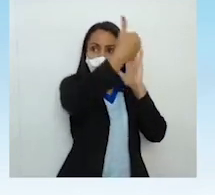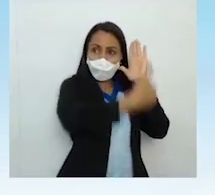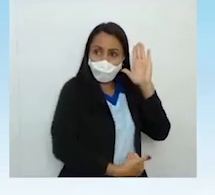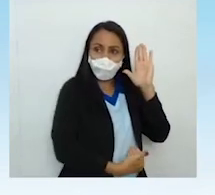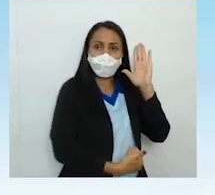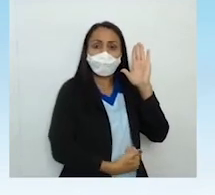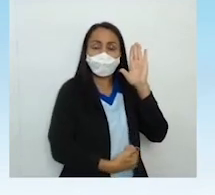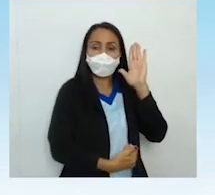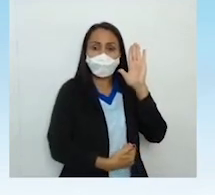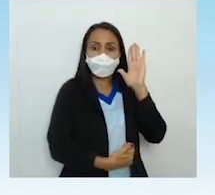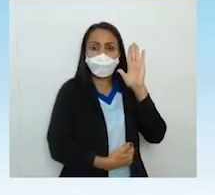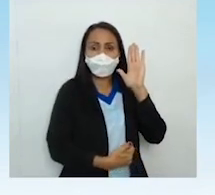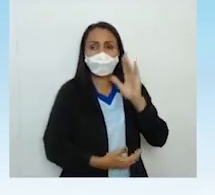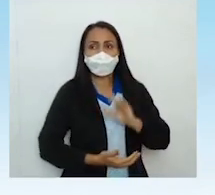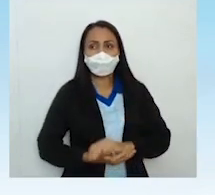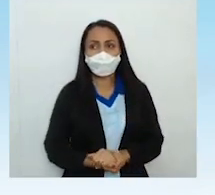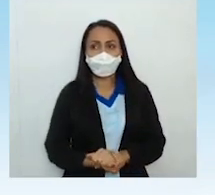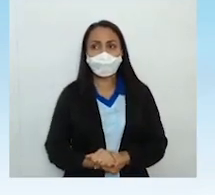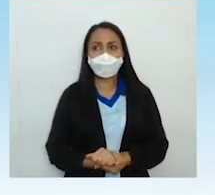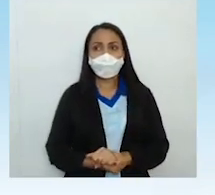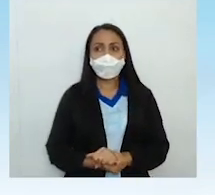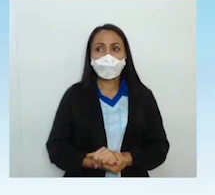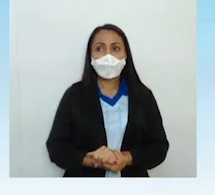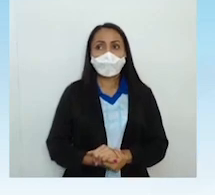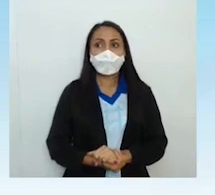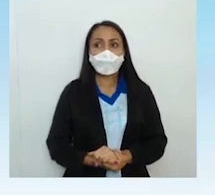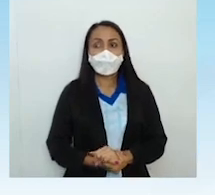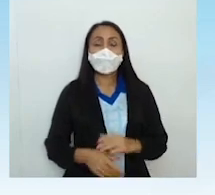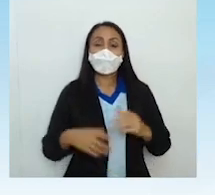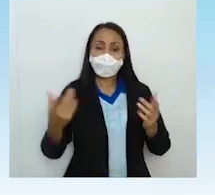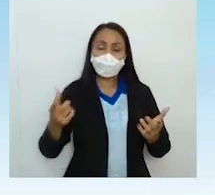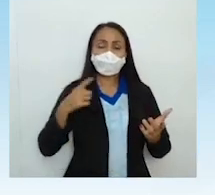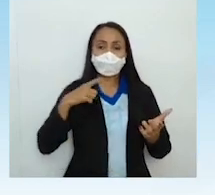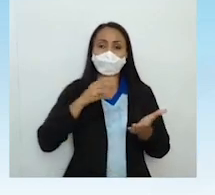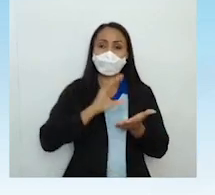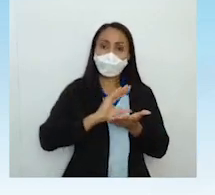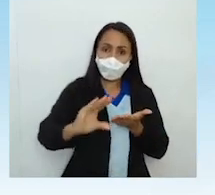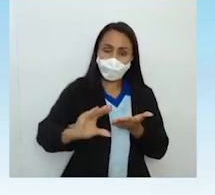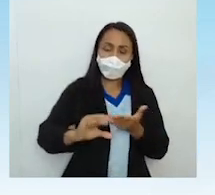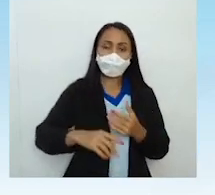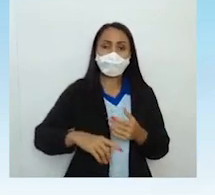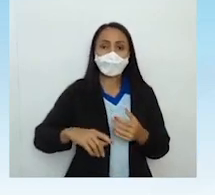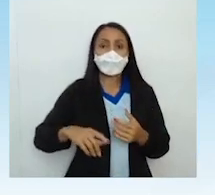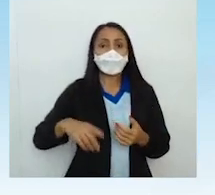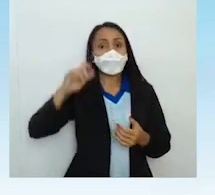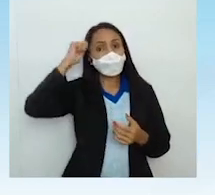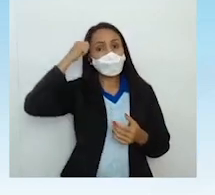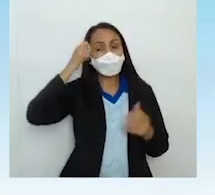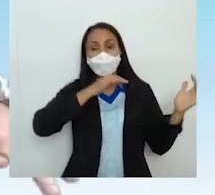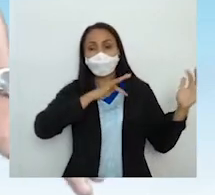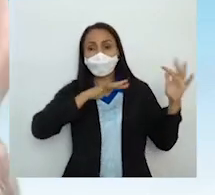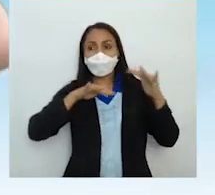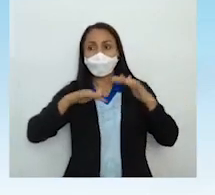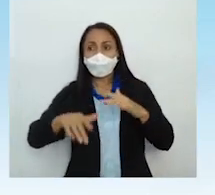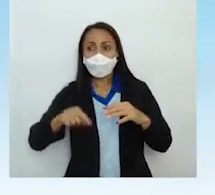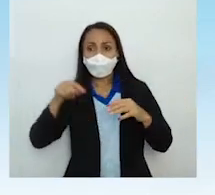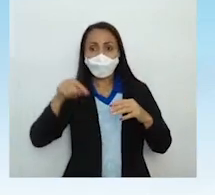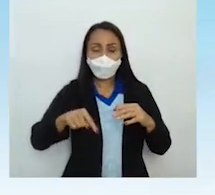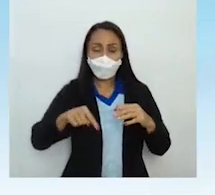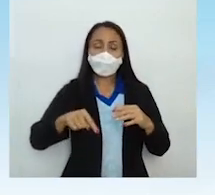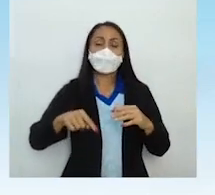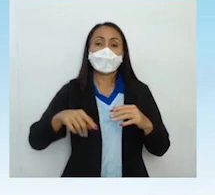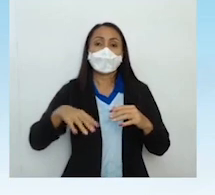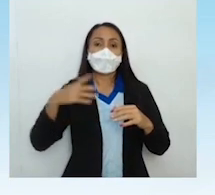eram considerados bens, eram tributados, tá entendendo? Os escravos que chegavam aqui e que não iam direto para Pernambuco,